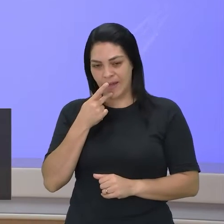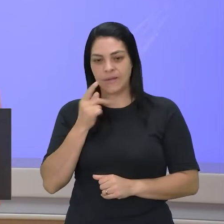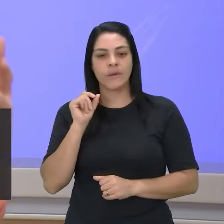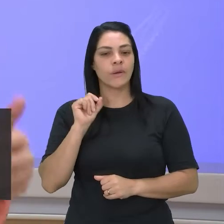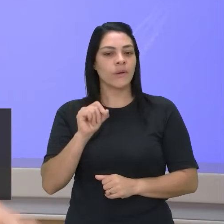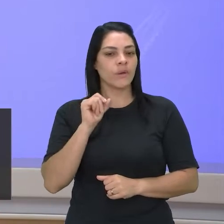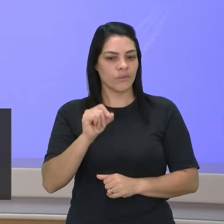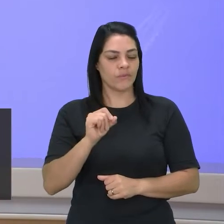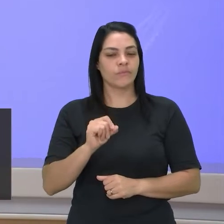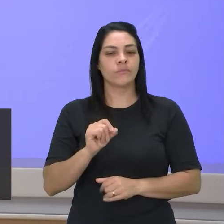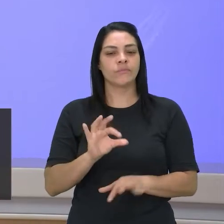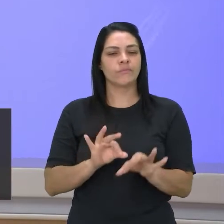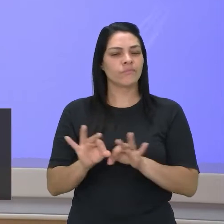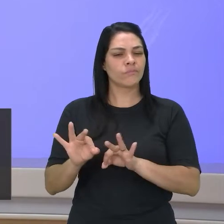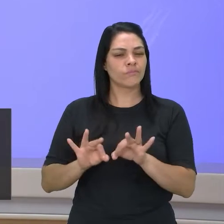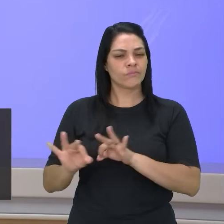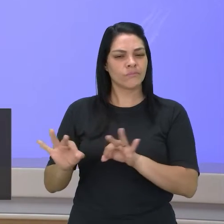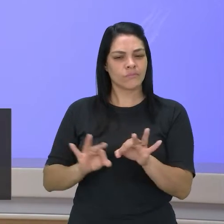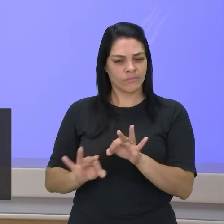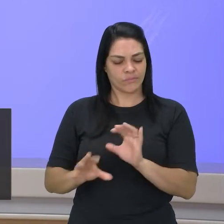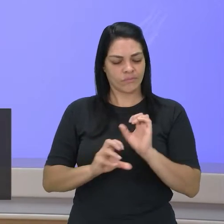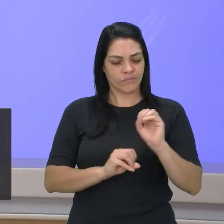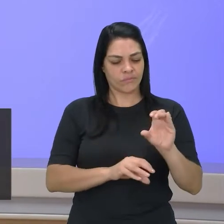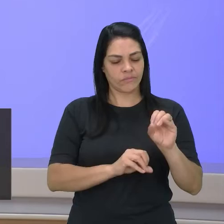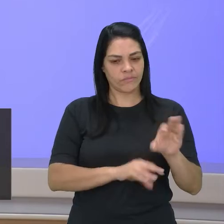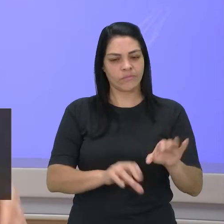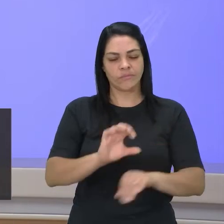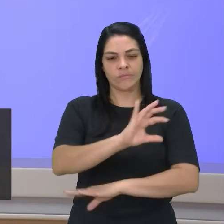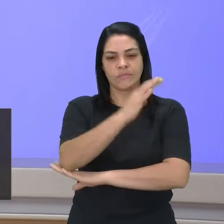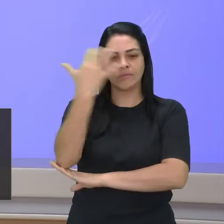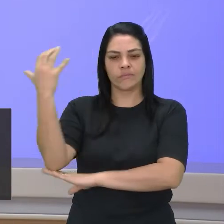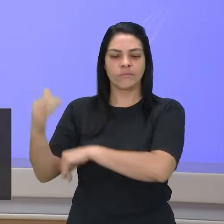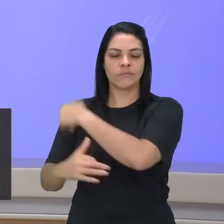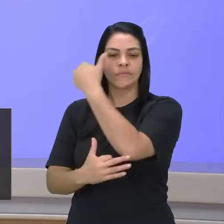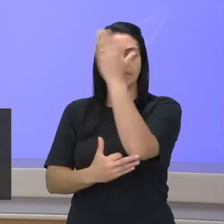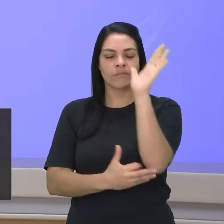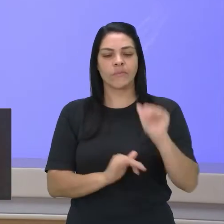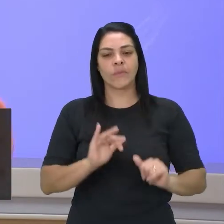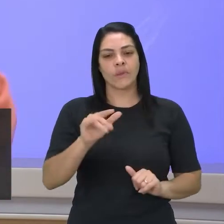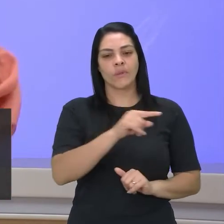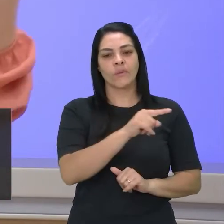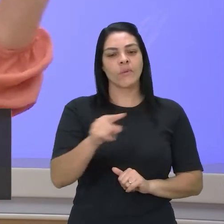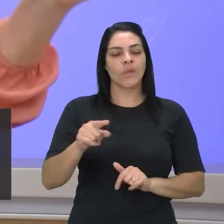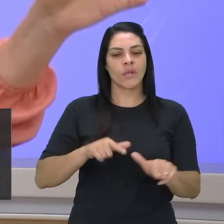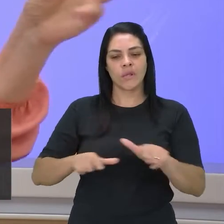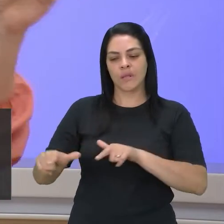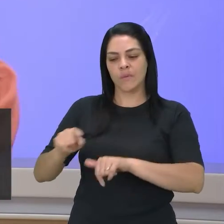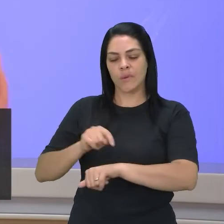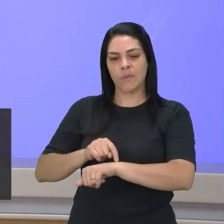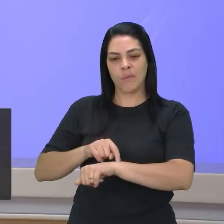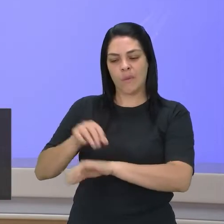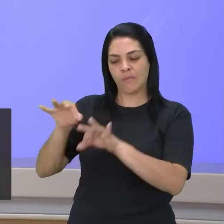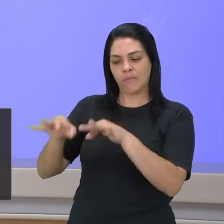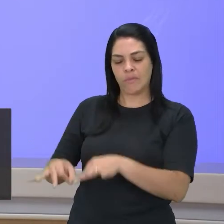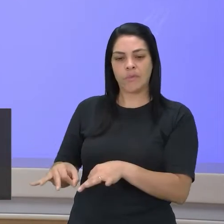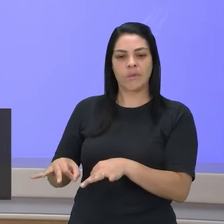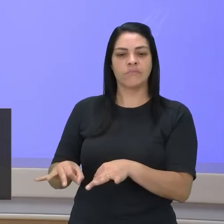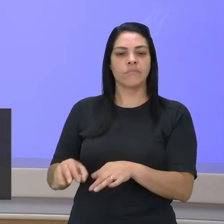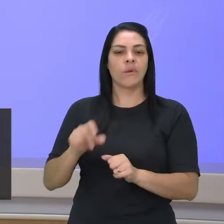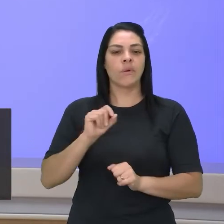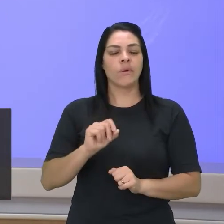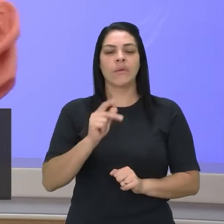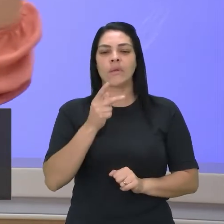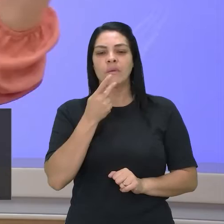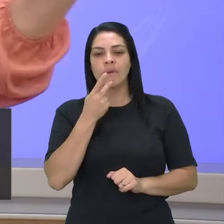a fragmentação da educação ambiental. Quando você trabalha apenas em momentos pontuais, dia